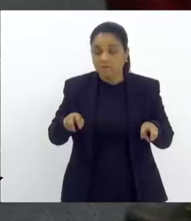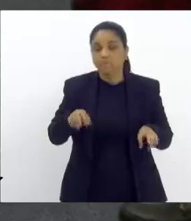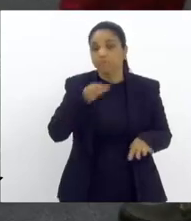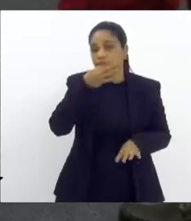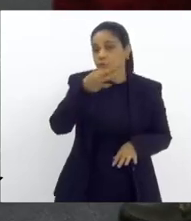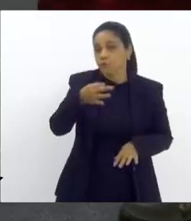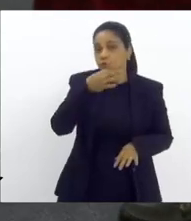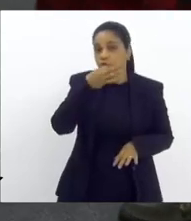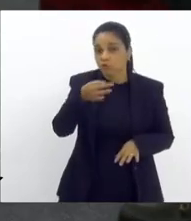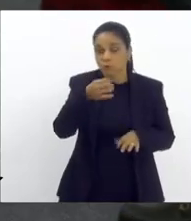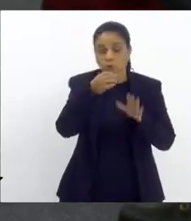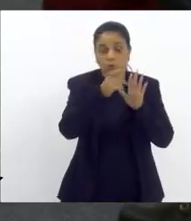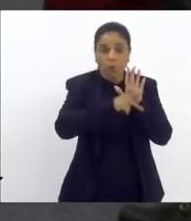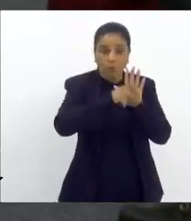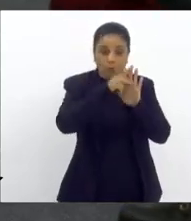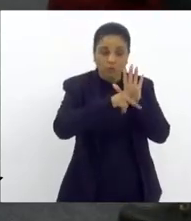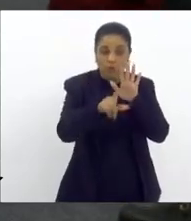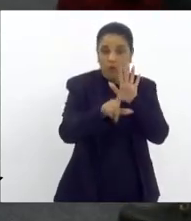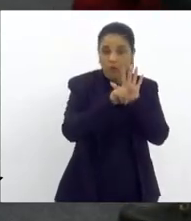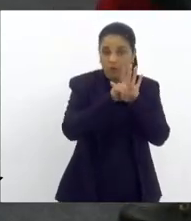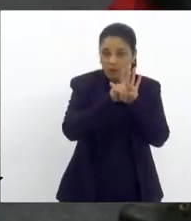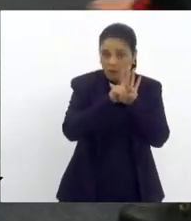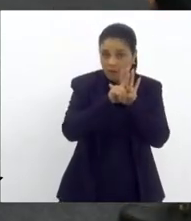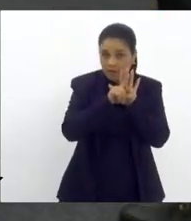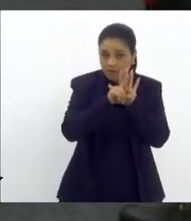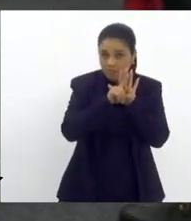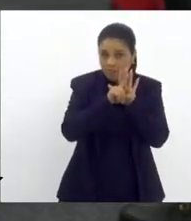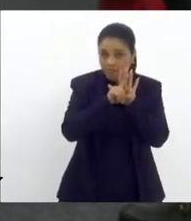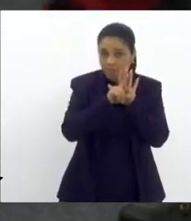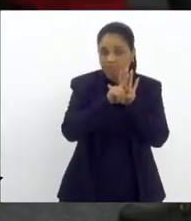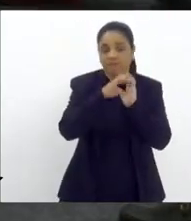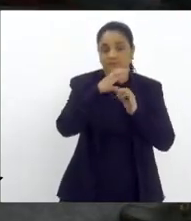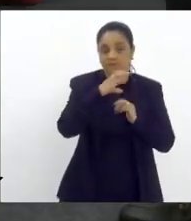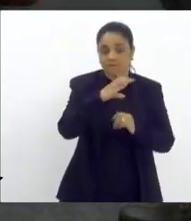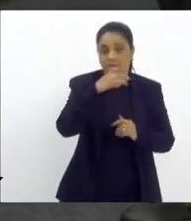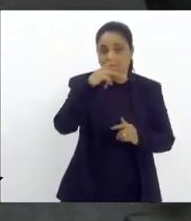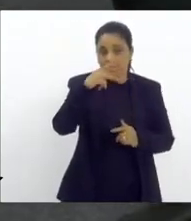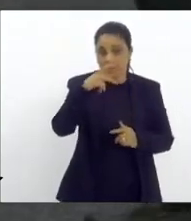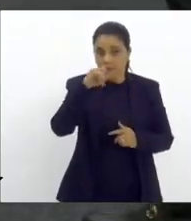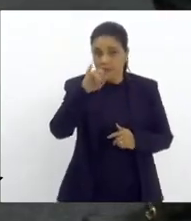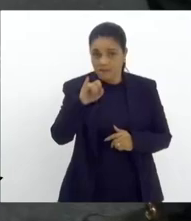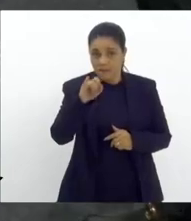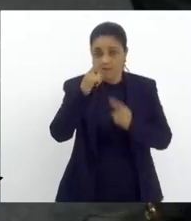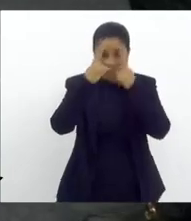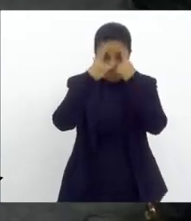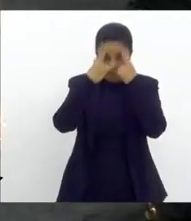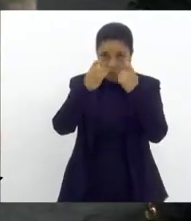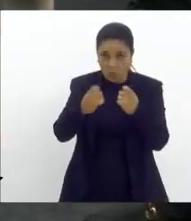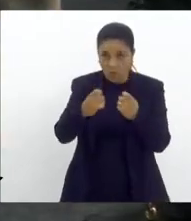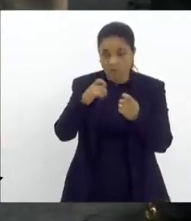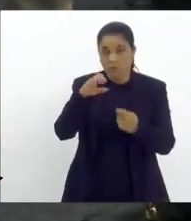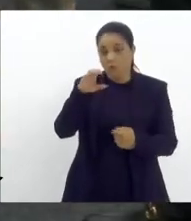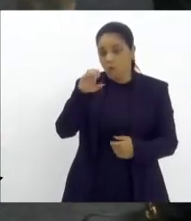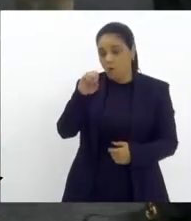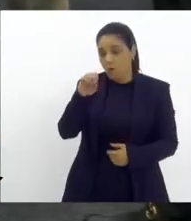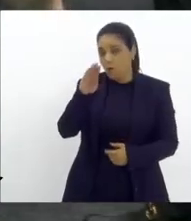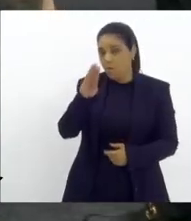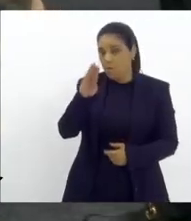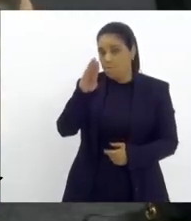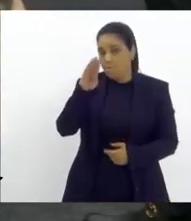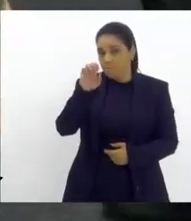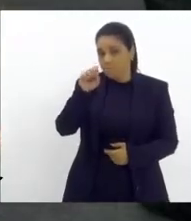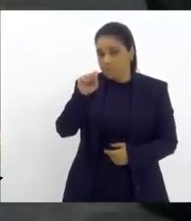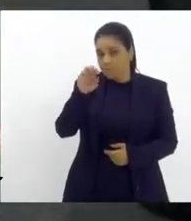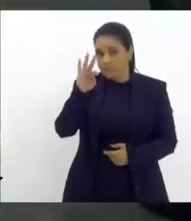sugestão para que os projetos de lei fruto da CPI da violência obstétrica Viesse a pauta para que a gente